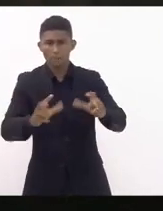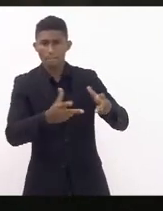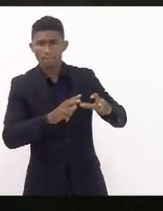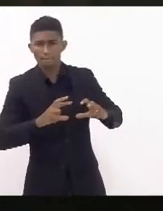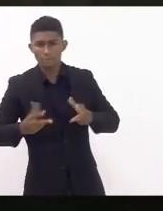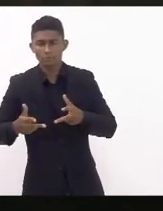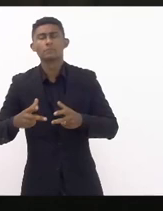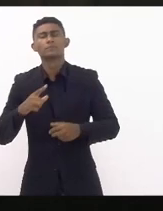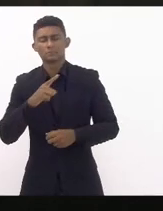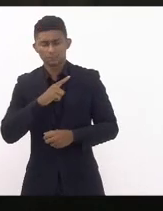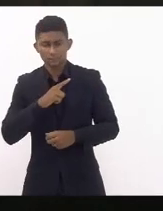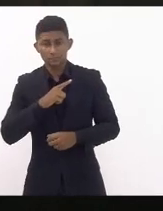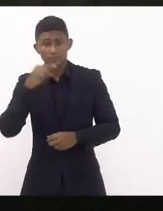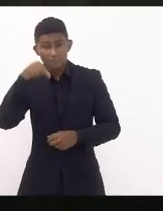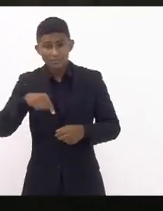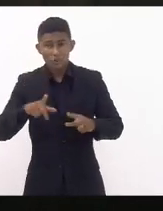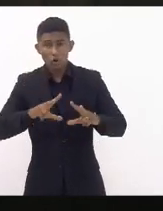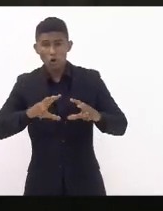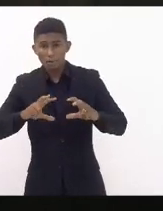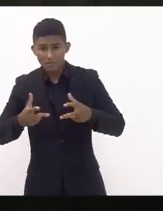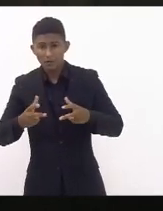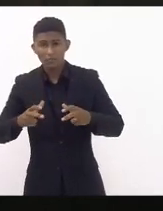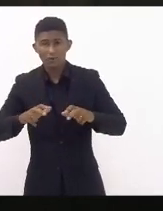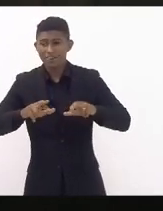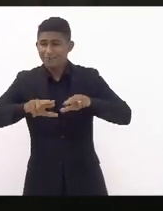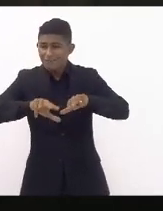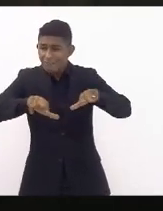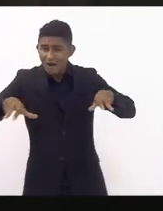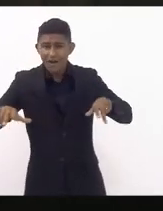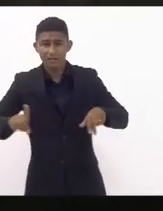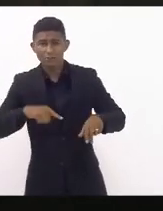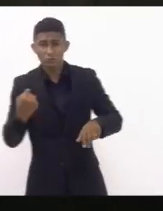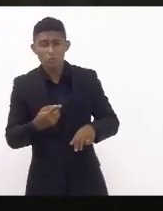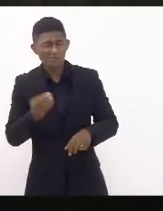várias comissões nós ficamos aqui